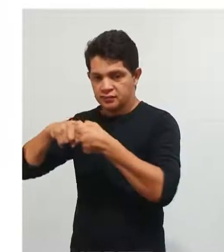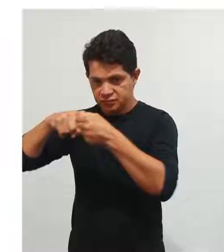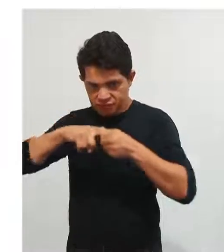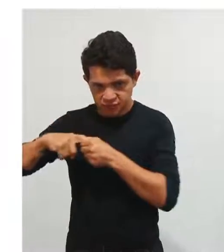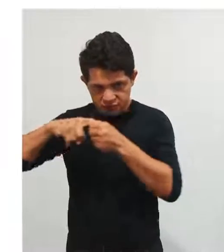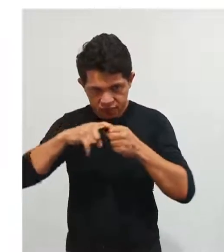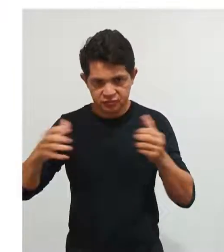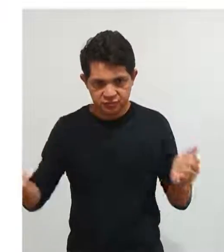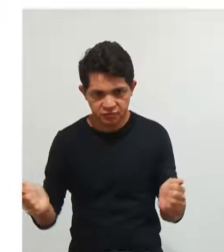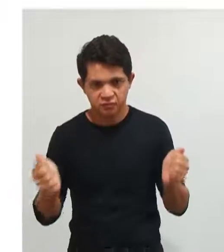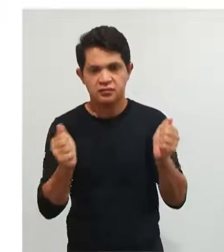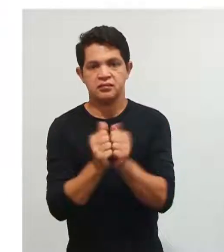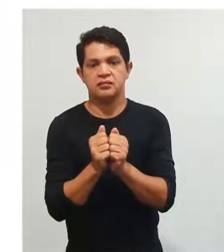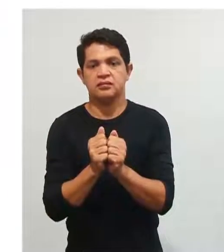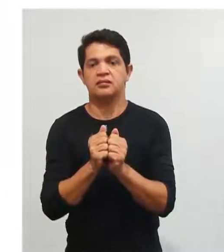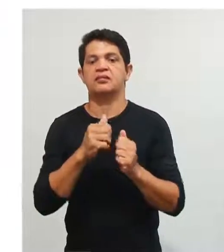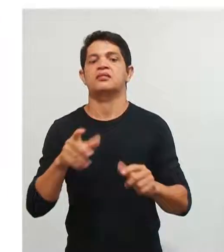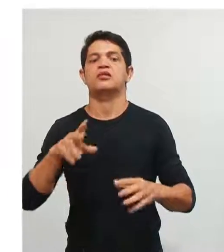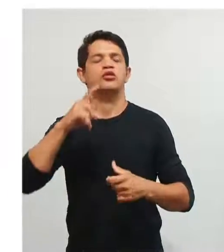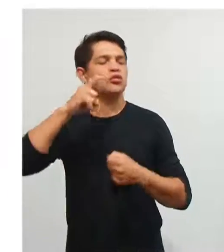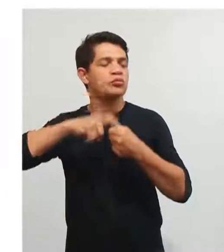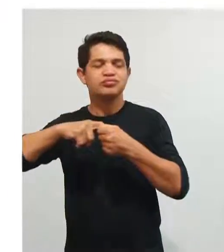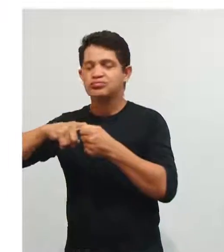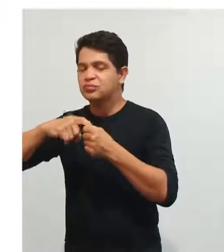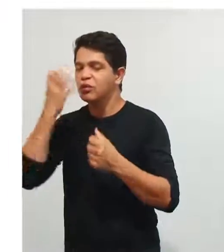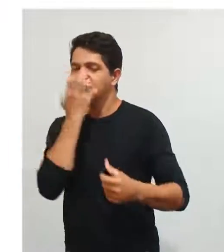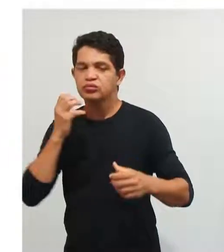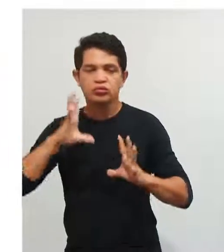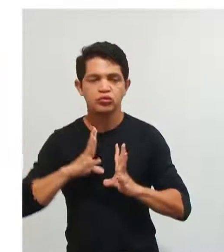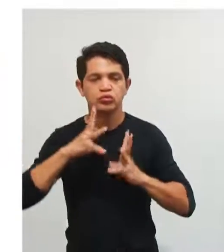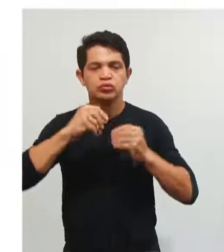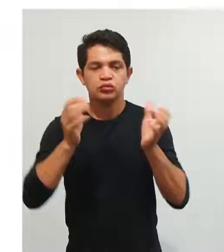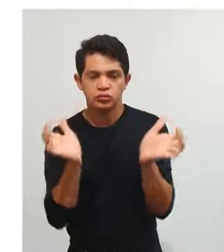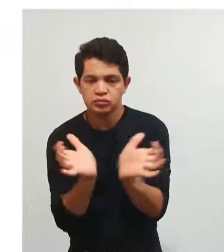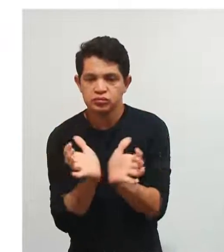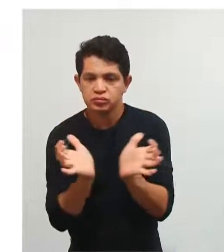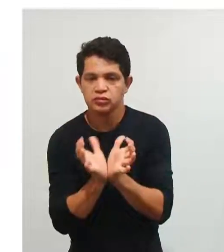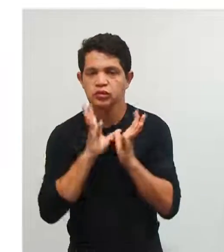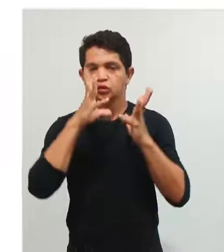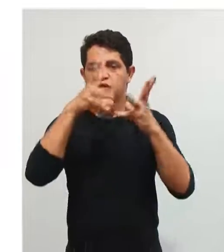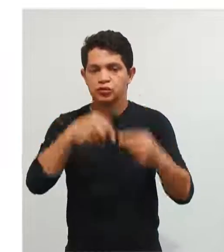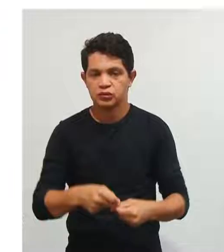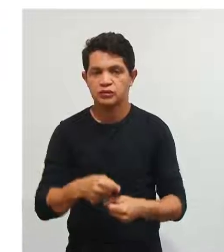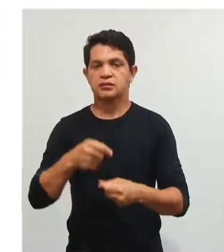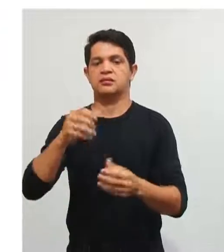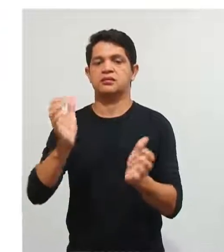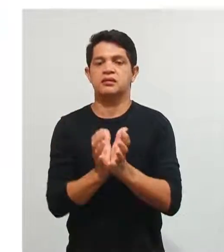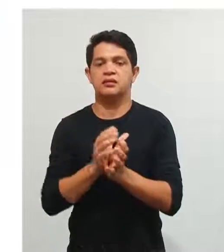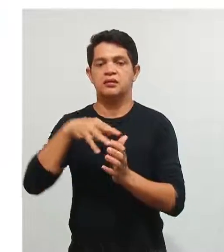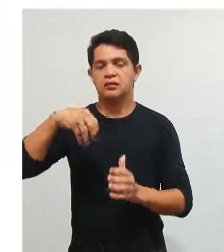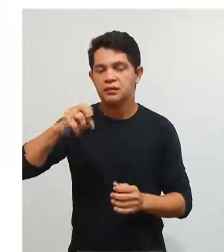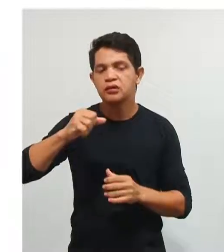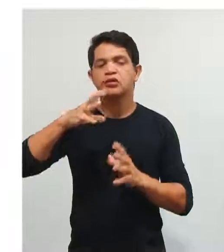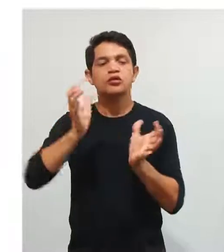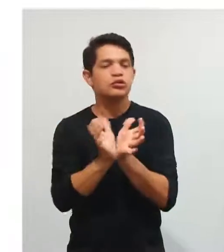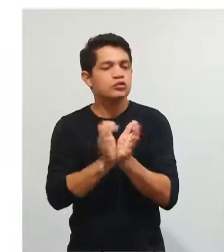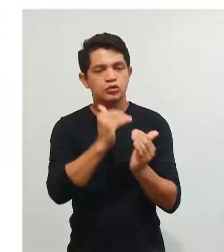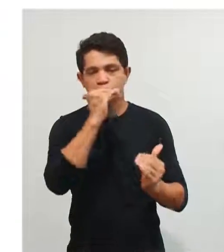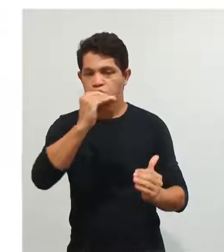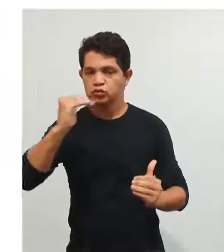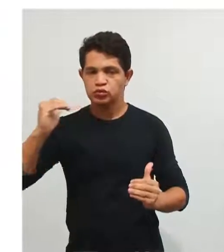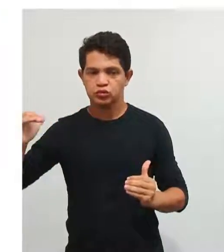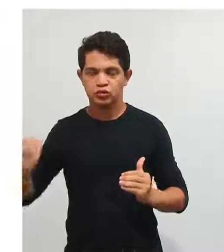e Tom Zé. Também podemos falar da Banda Mutantes, do maestro Rogério